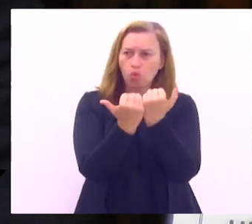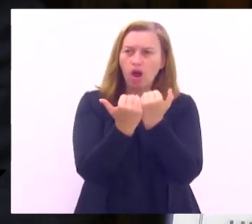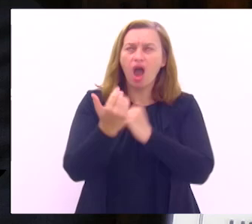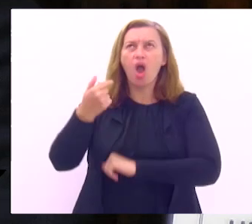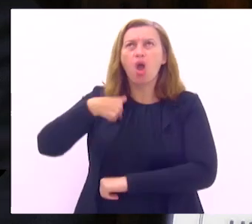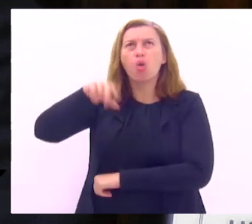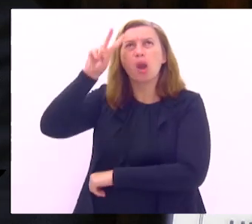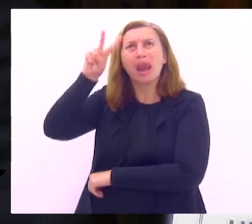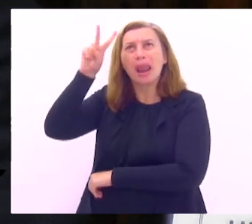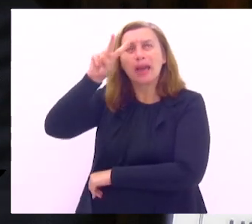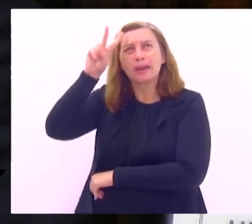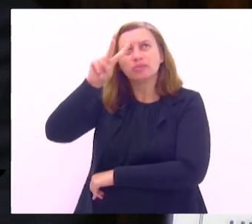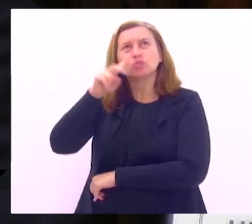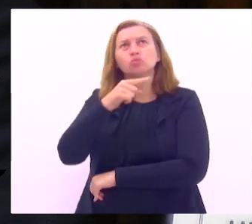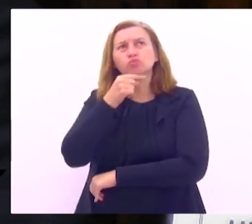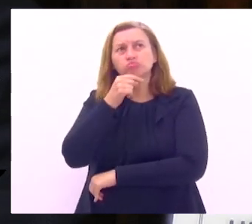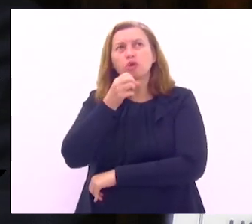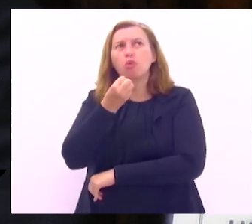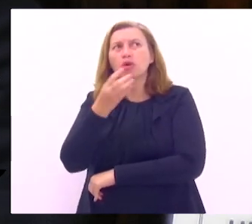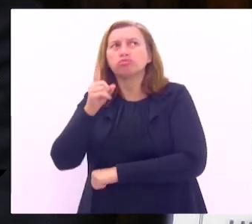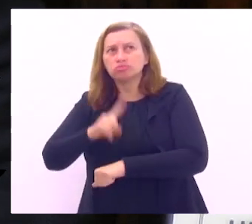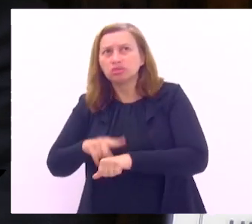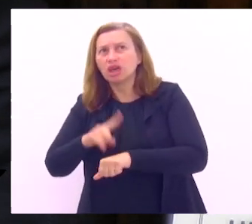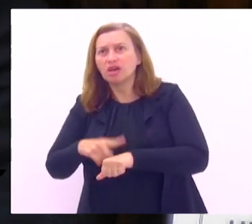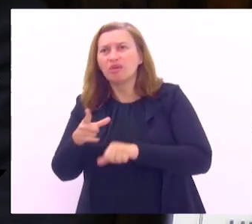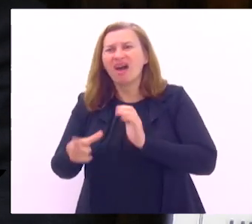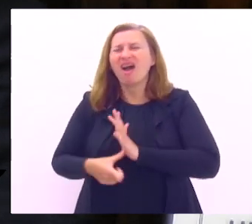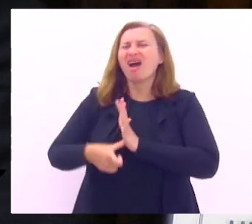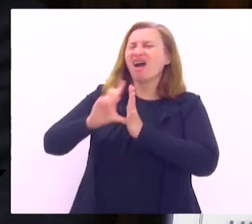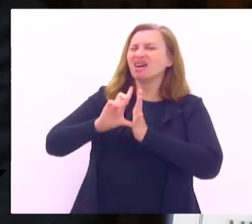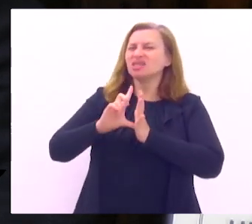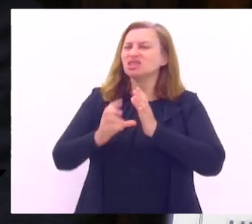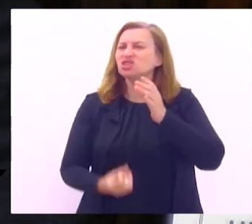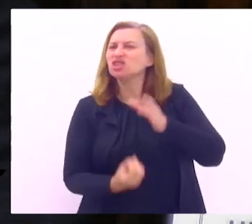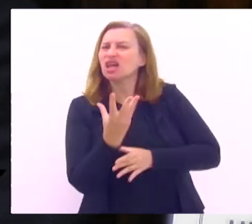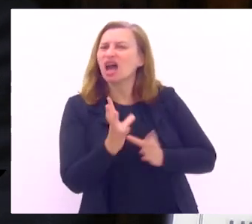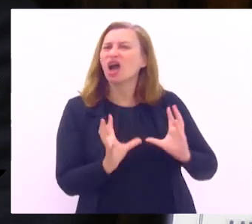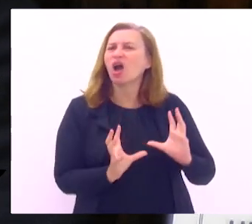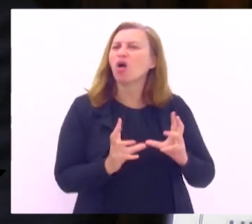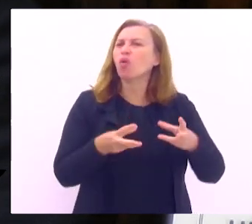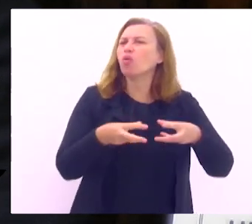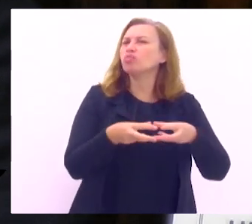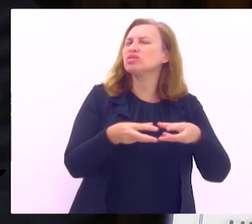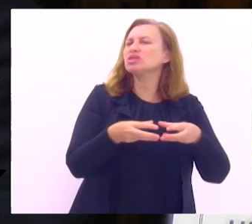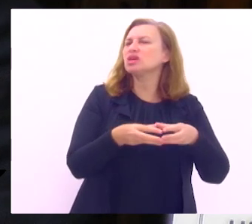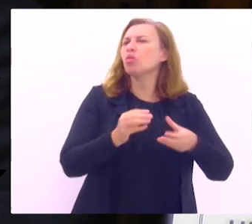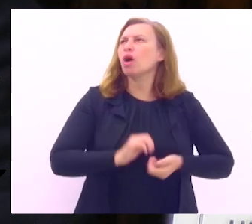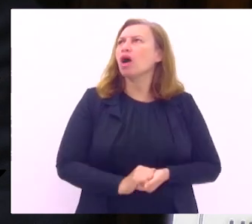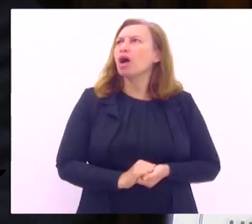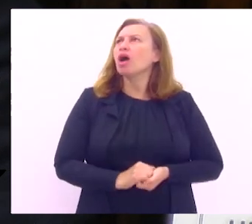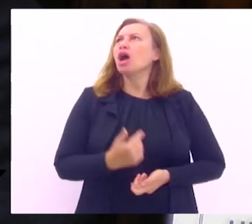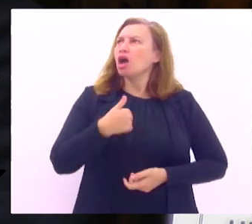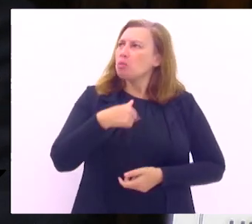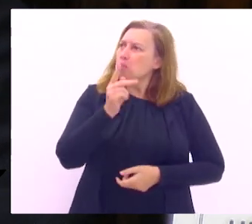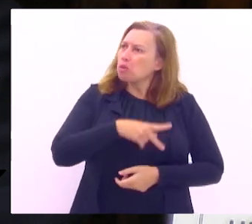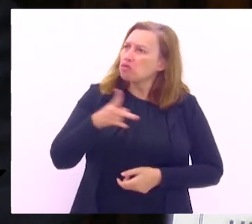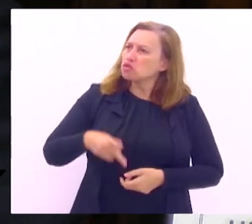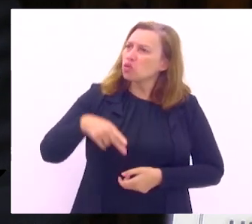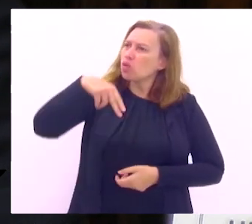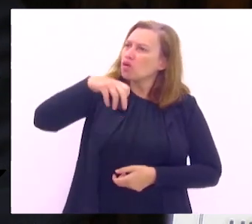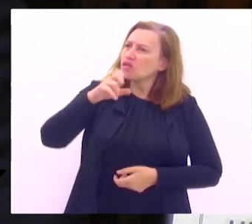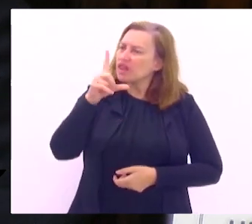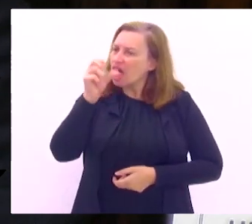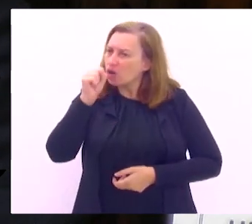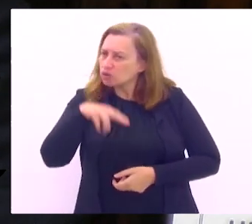lembro que, há algum tempo, bem antes dessa comissão ser criada, eu, o professor Nelson e o